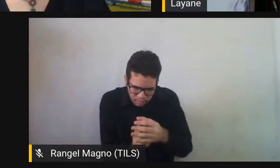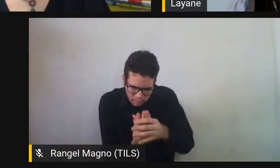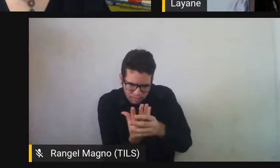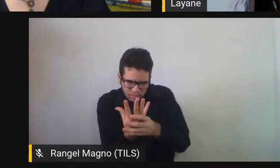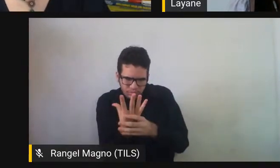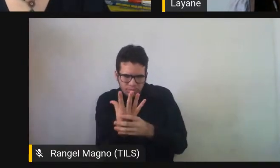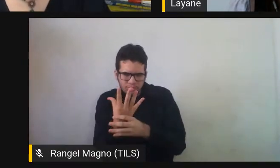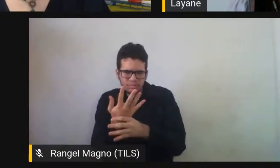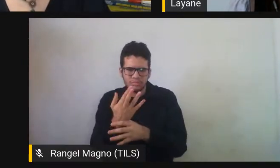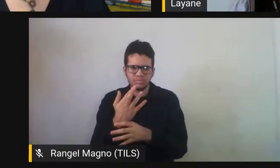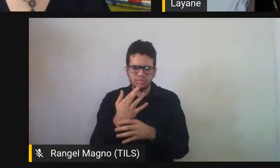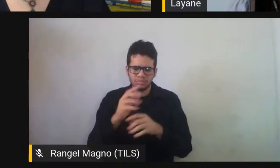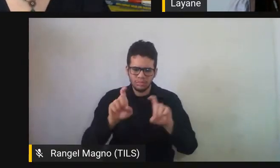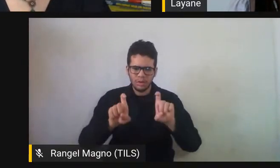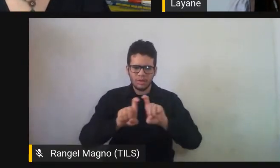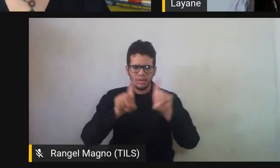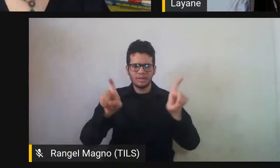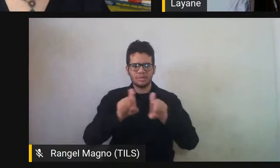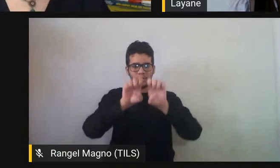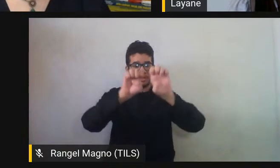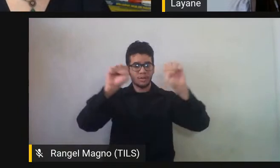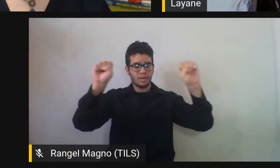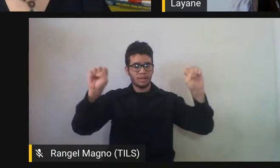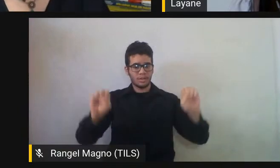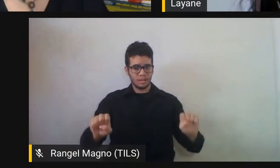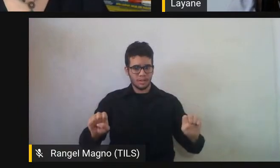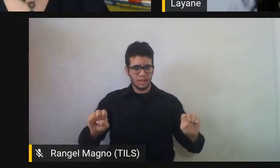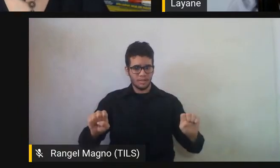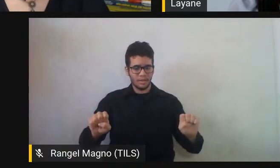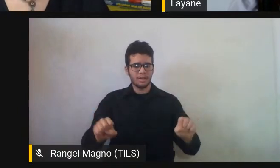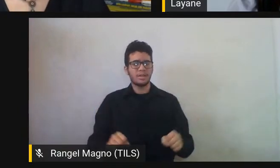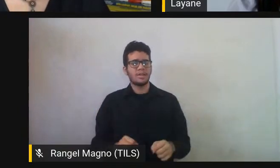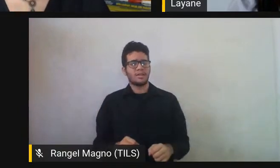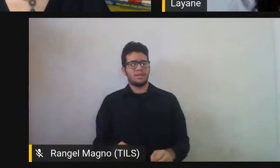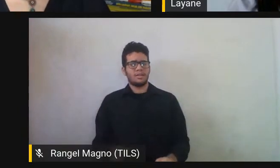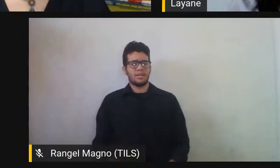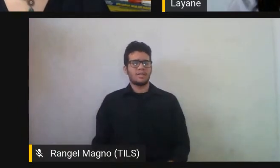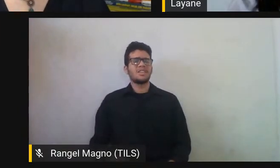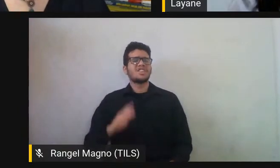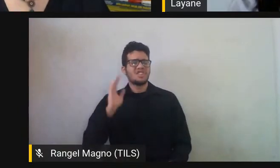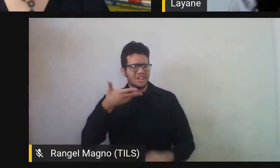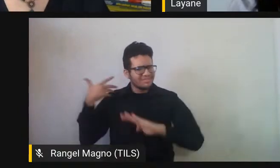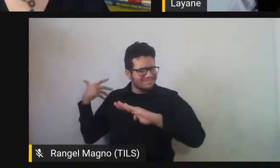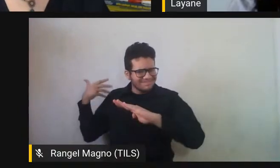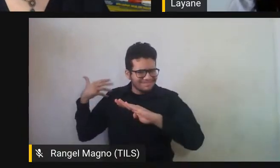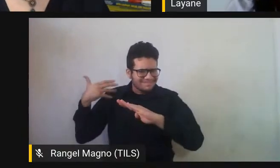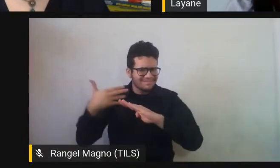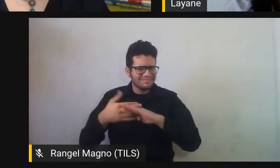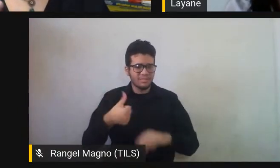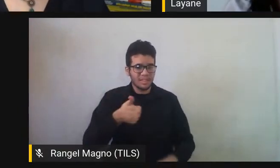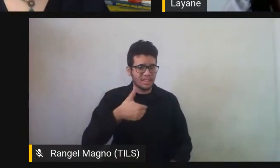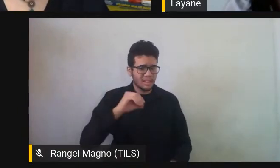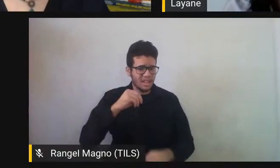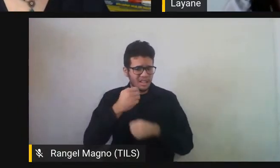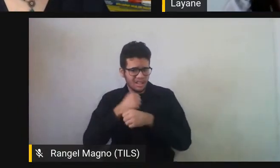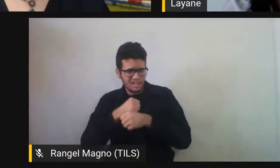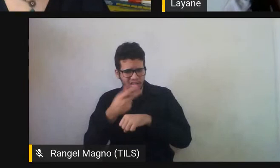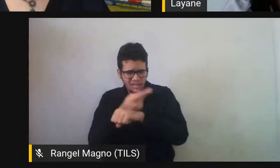isso não é de agora eles estudam isso já há mais de uma década eles chegaram a fazer